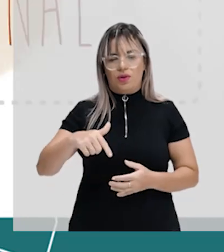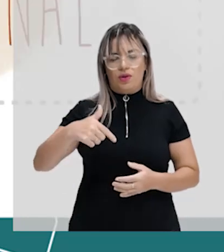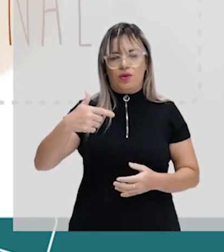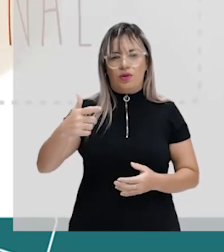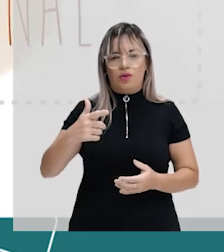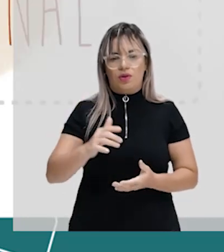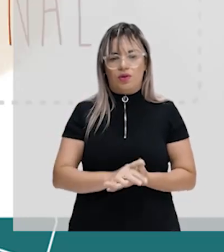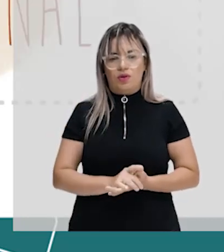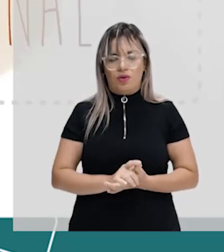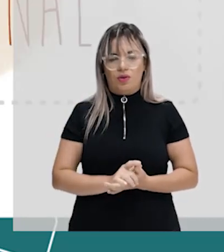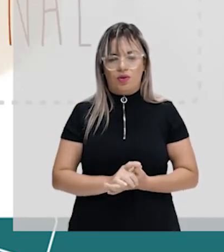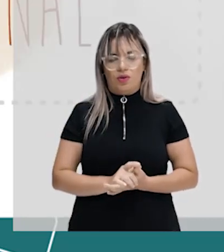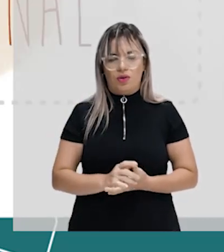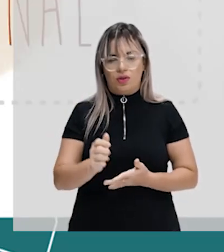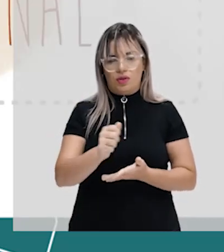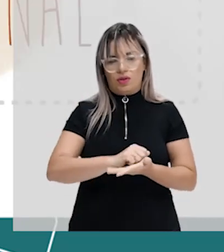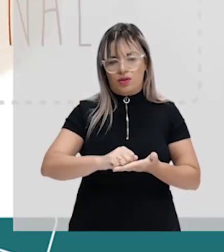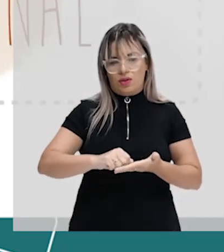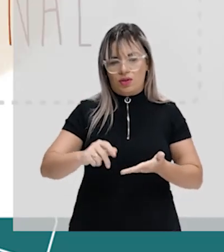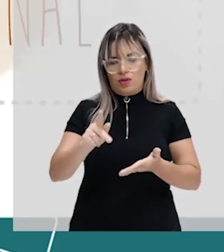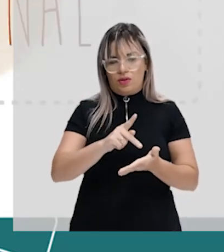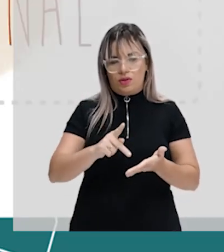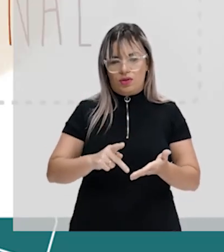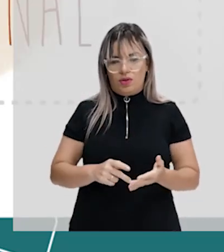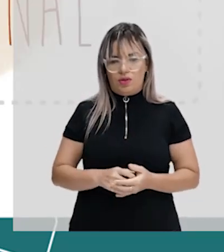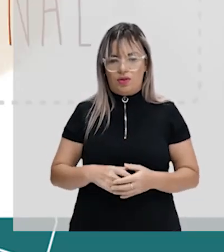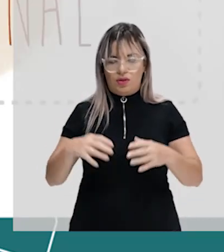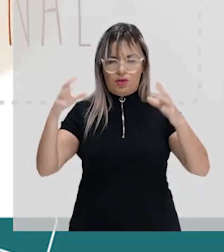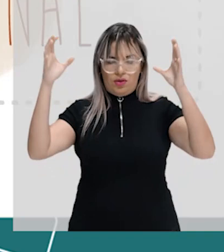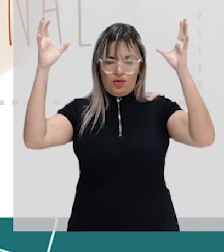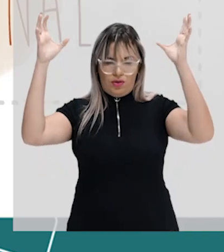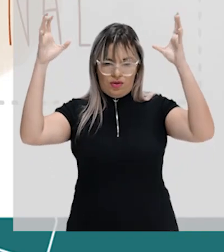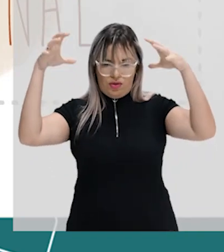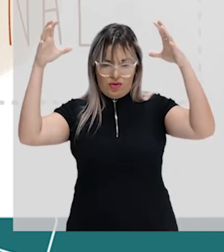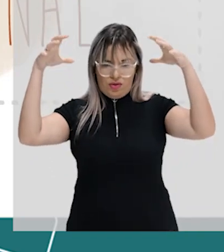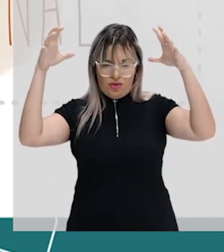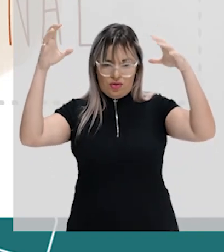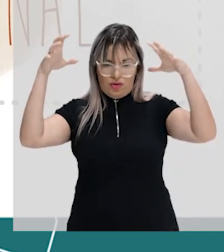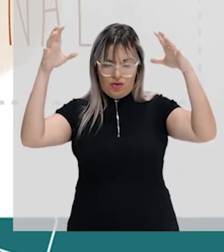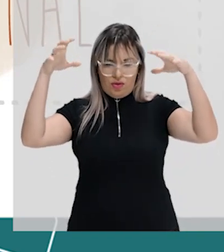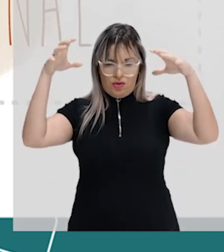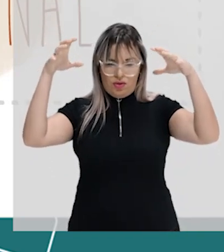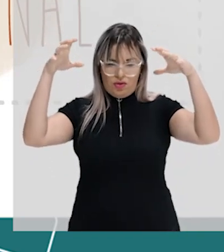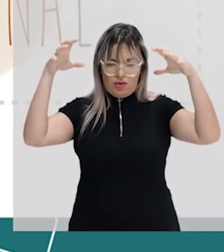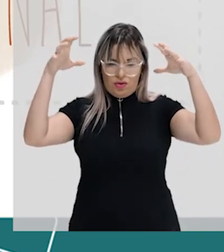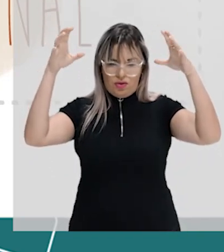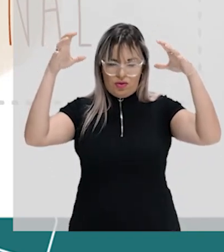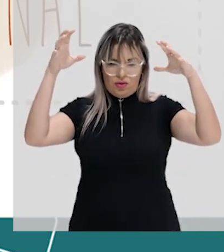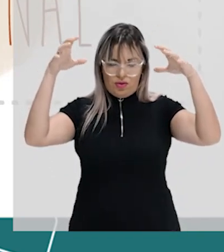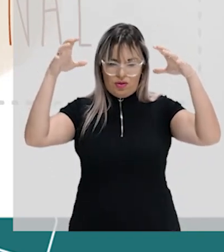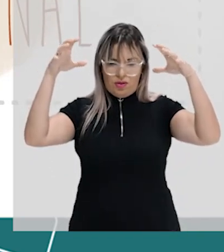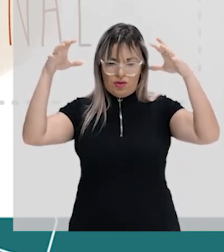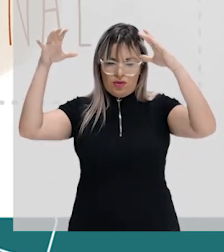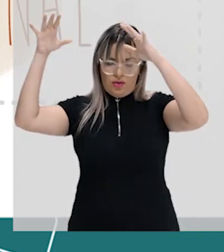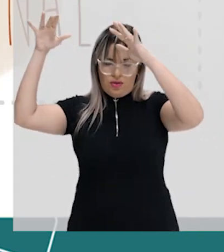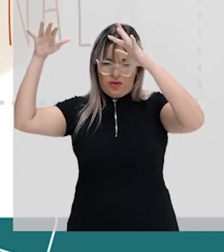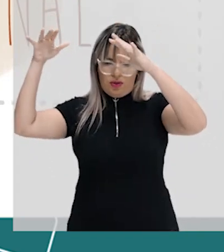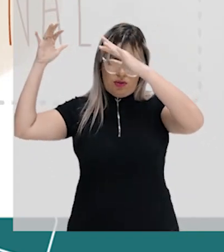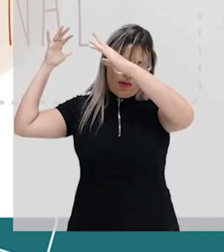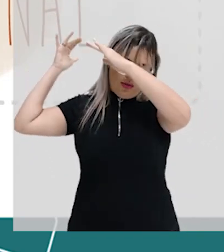Outra composição, né? Eu pulei aí os slides. A chuva vem de cima. Correm como se